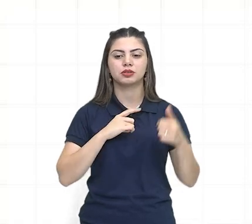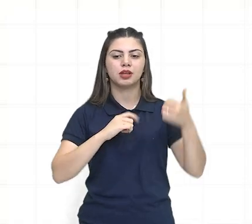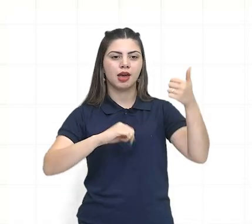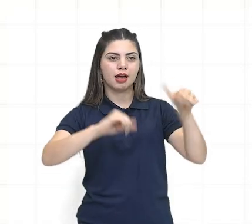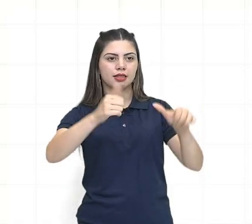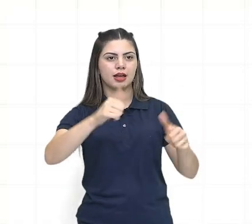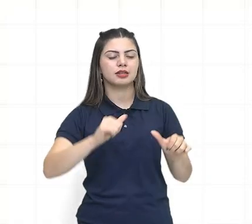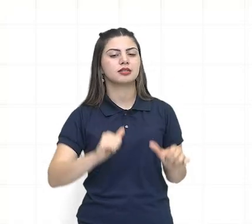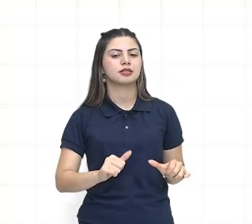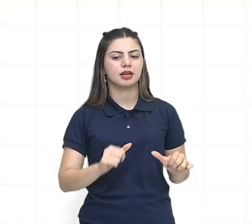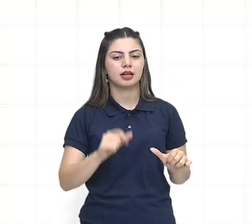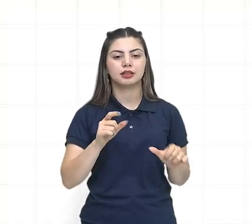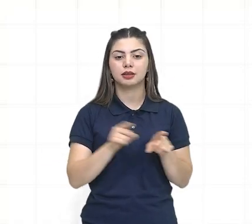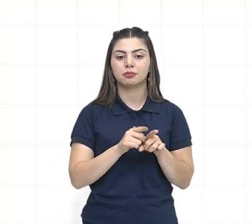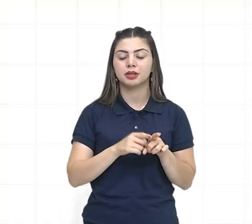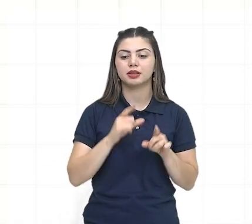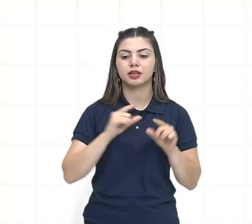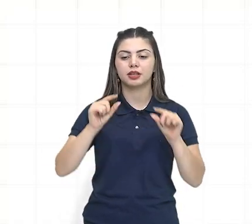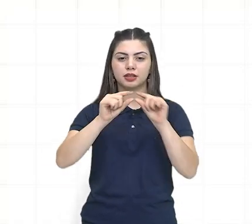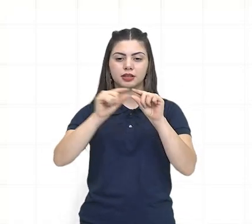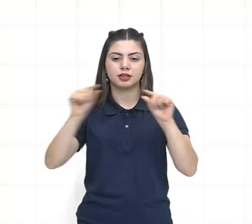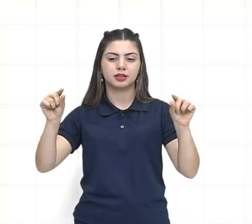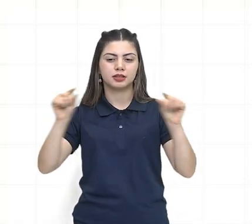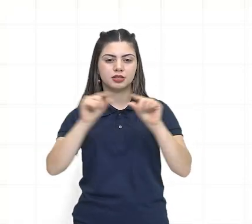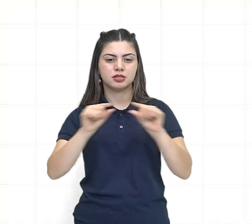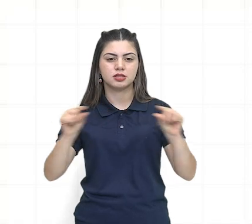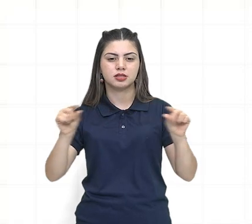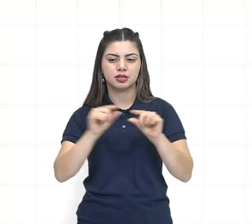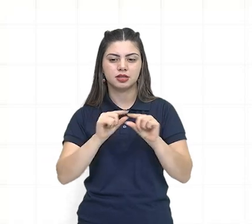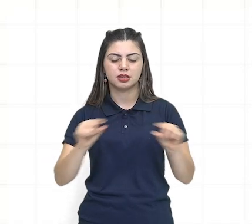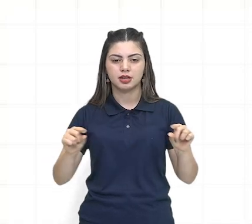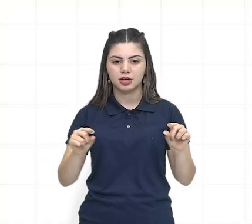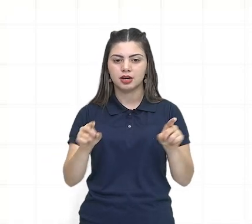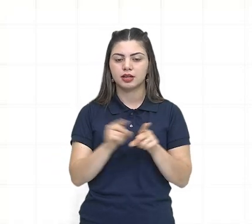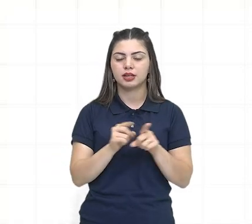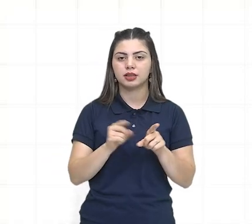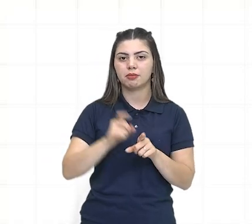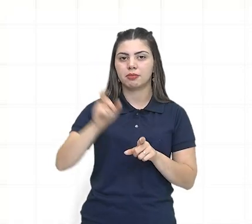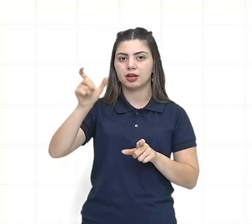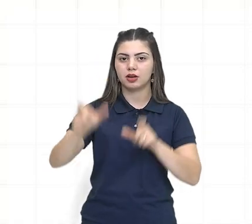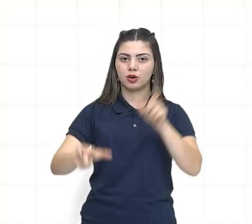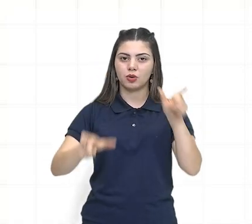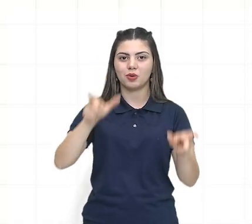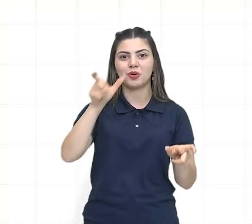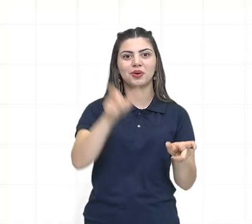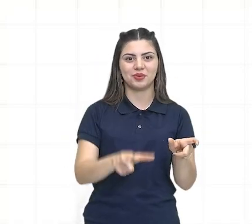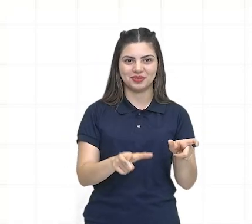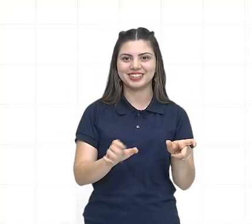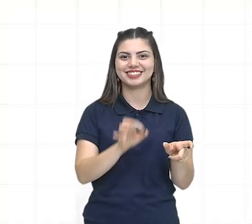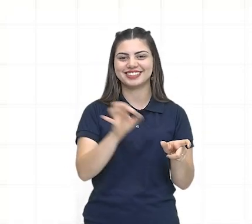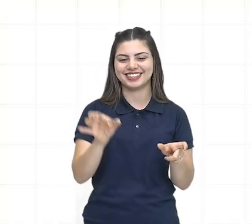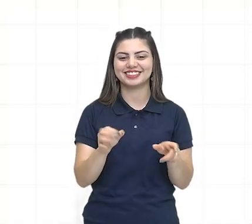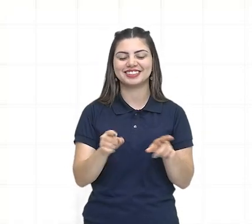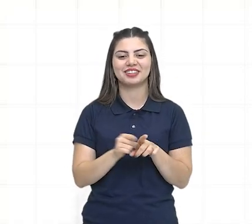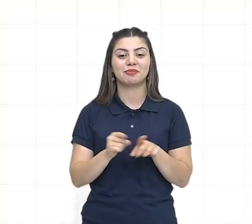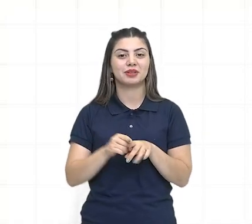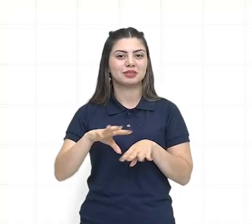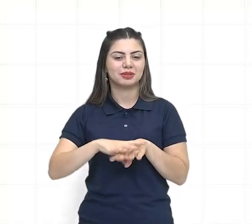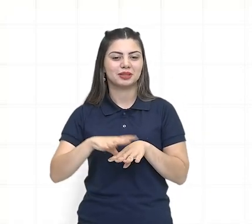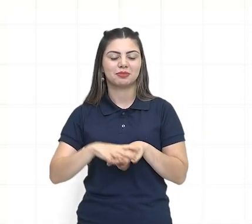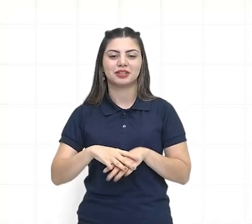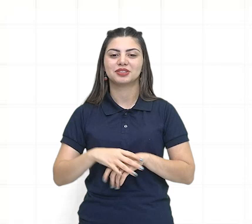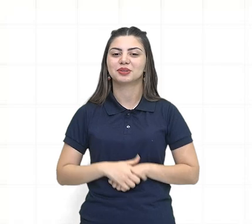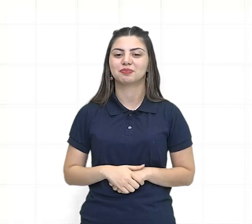por linha e por coluna. Aqui nós temos a coluna 1 de matemática. Outra análise: qual